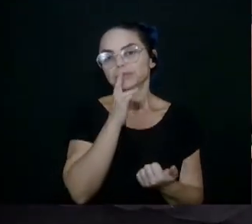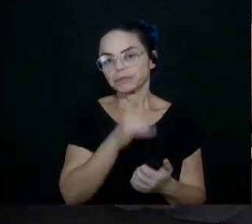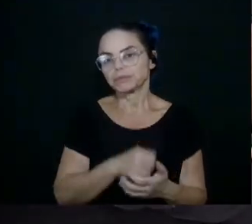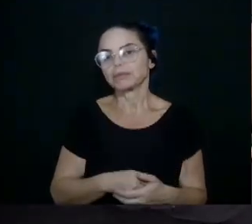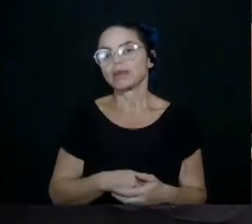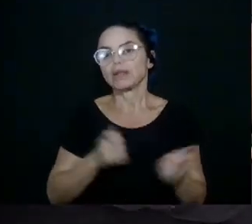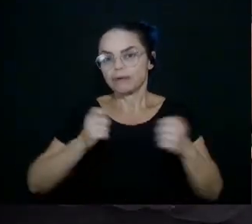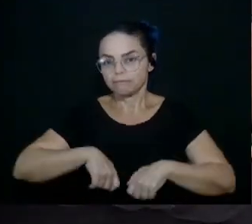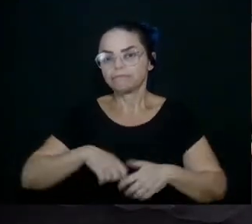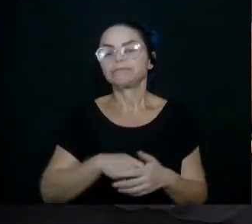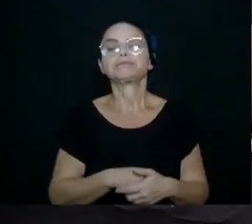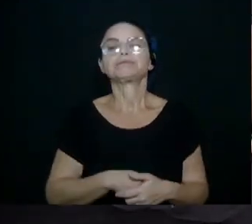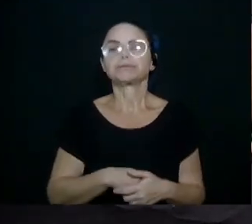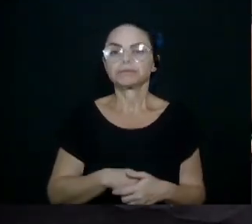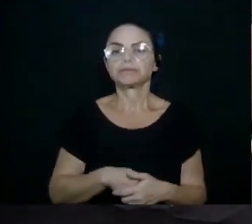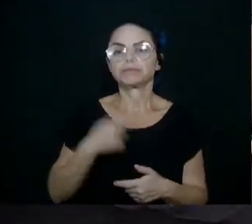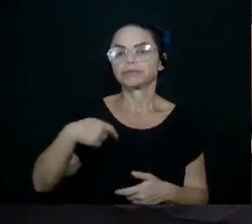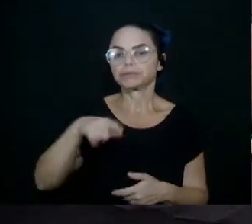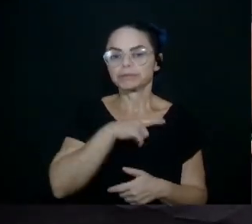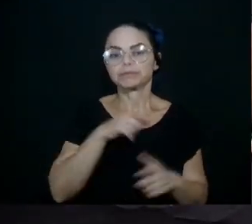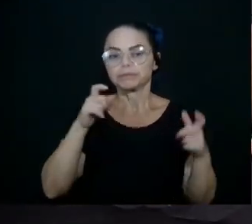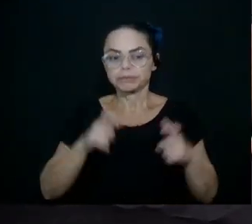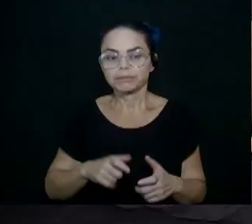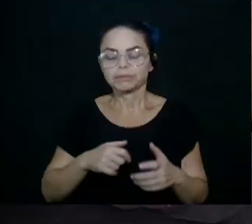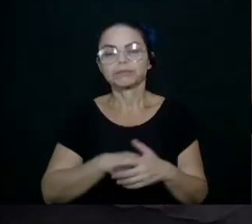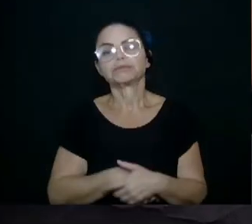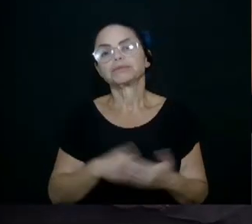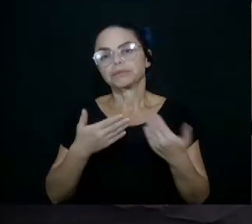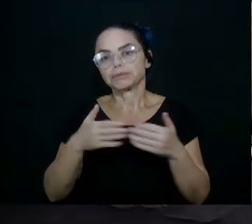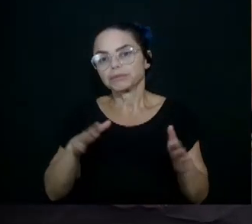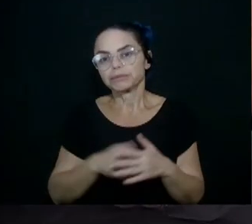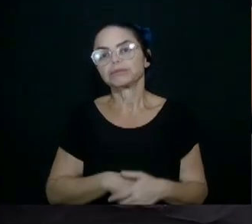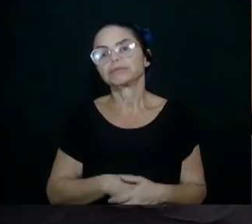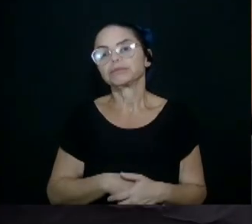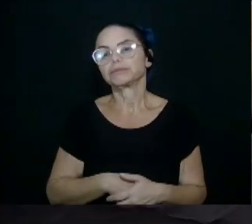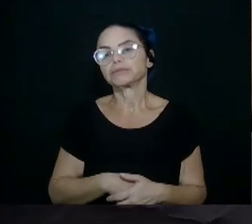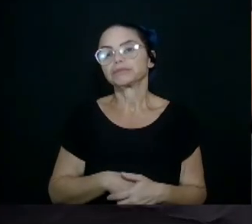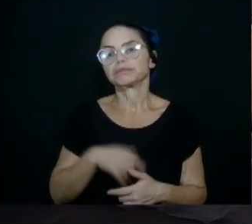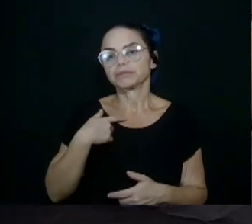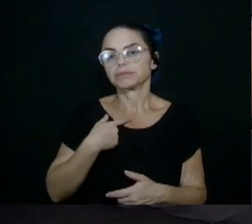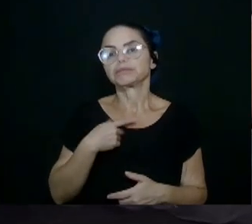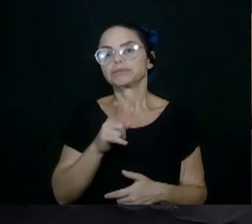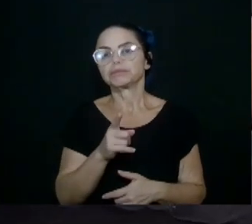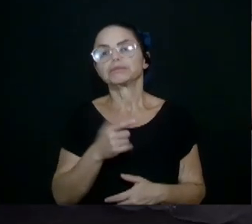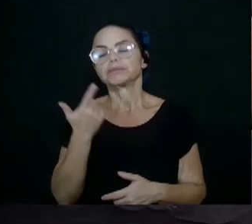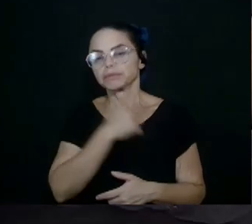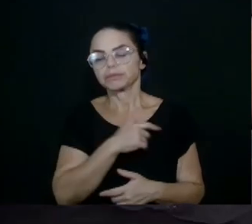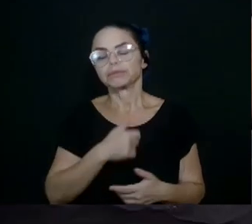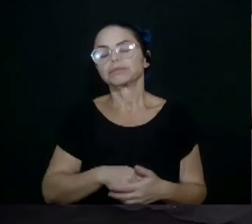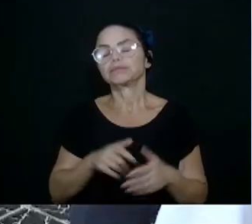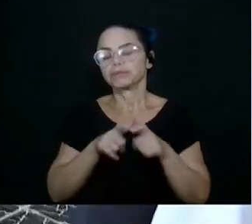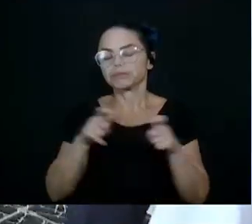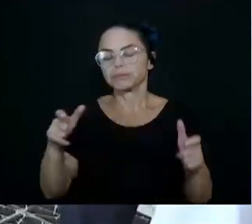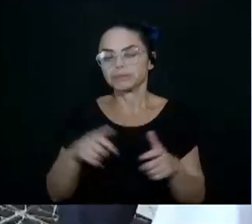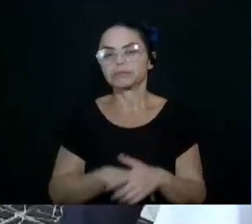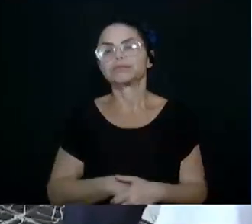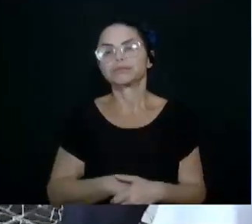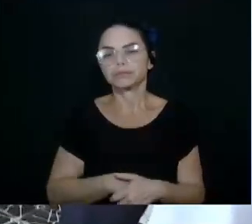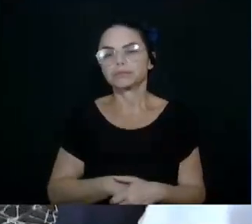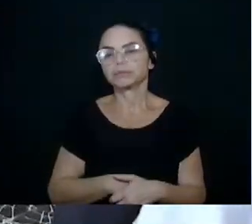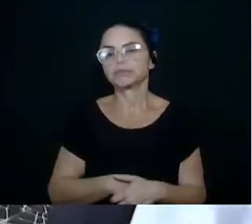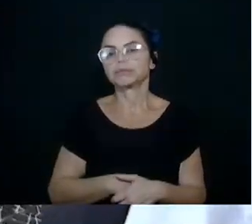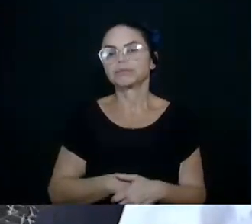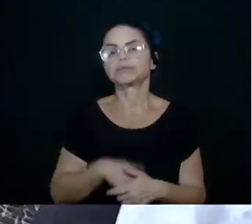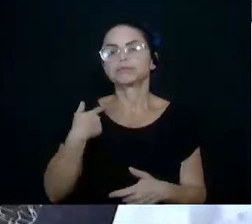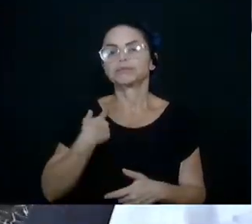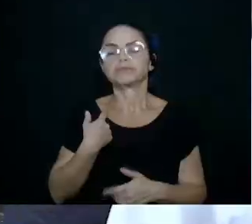ser no nosso espaço, que eu poderia abrir, que eu começaria pequeno, mas que dava para ampliar. E aí, nesse começo, ele me deu esse